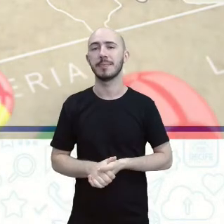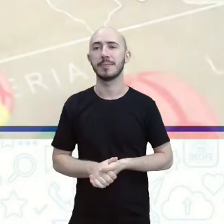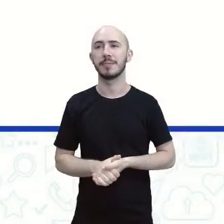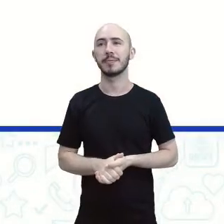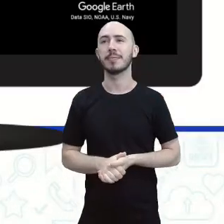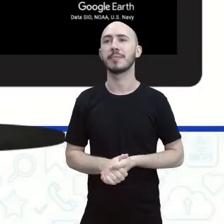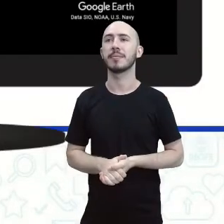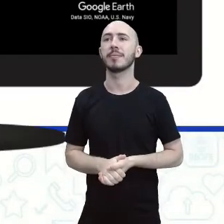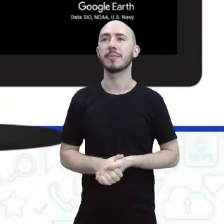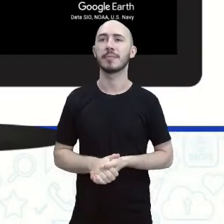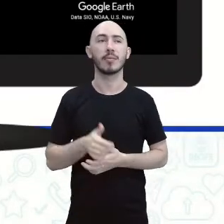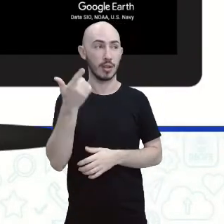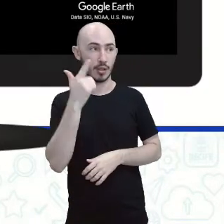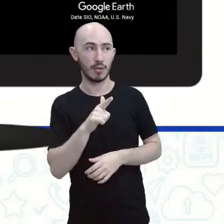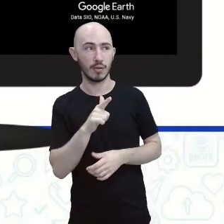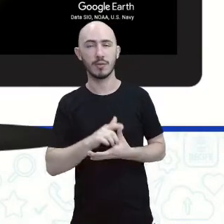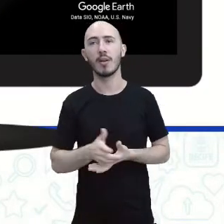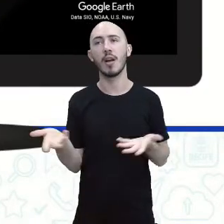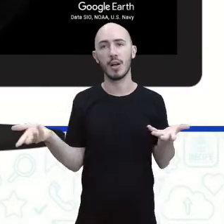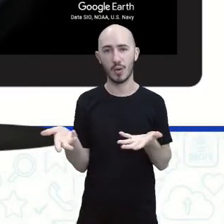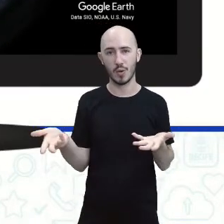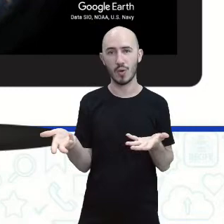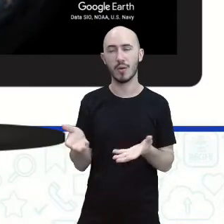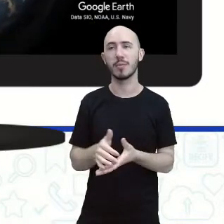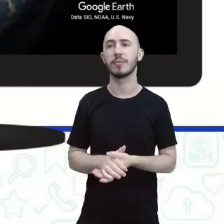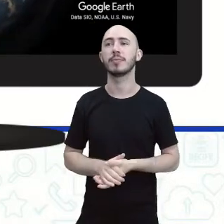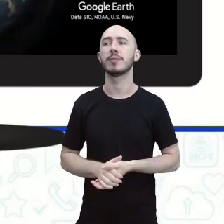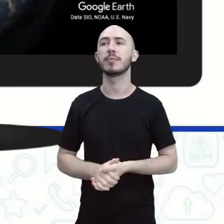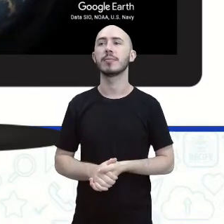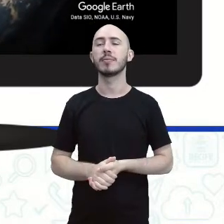Mais uma vez? Agora.